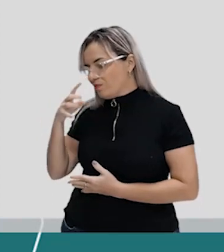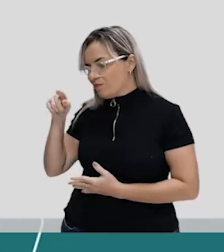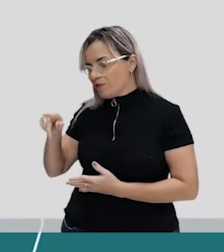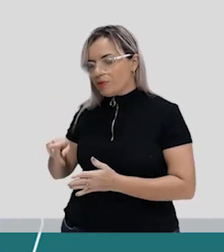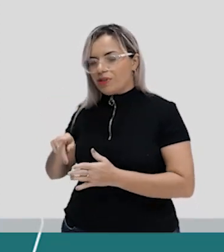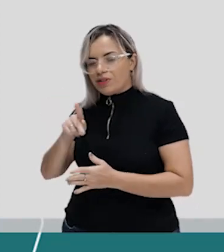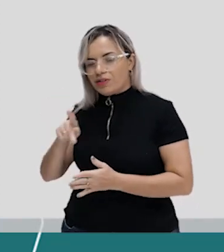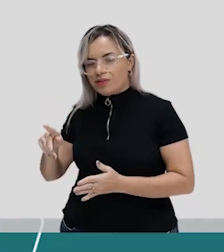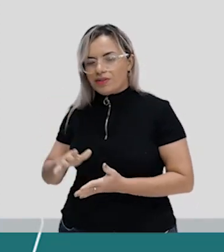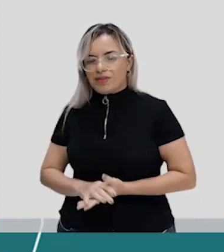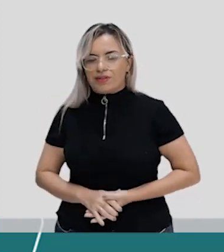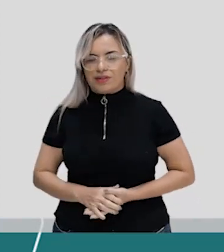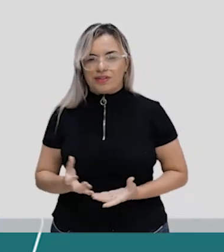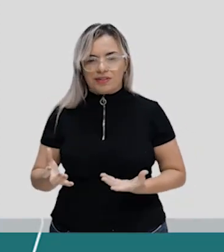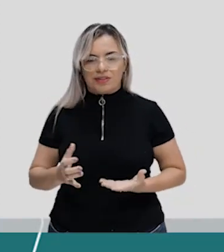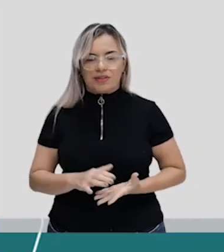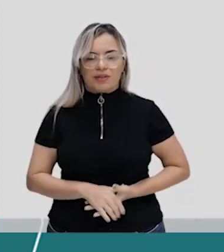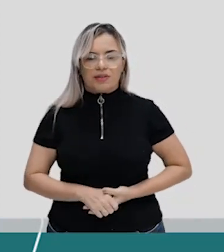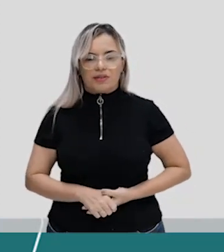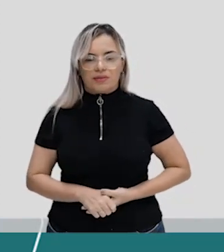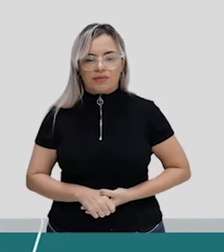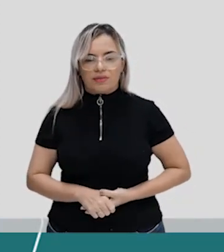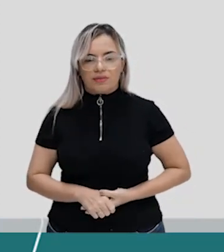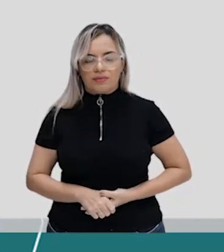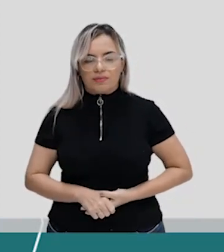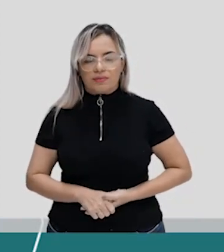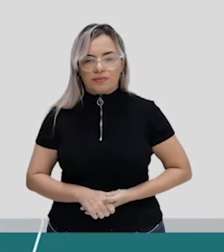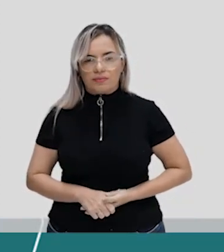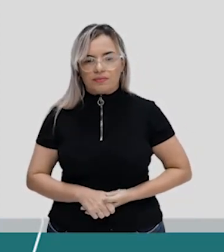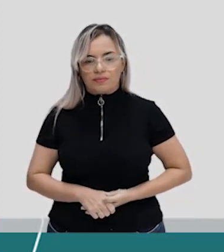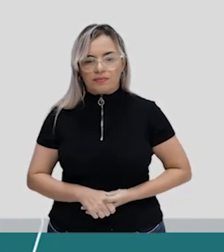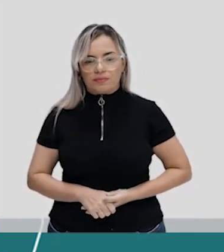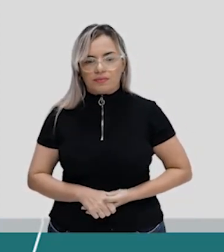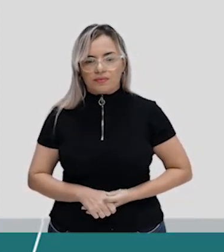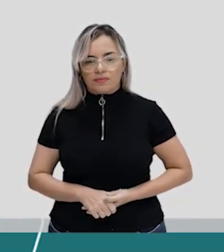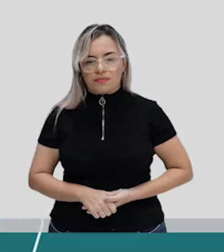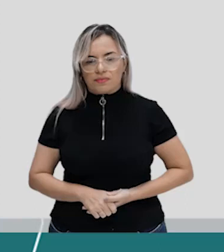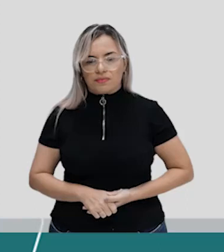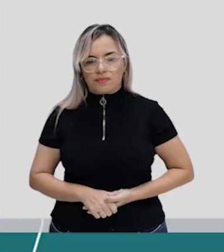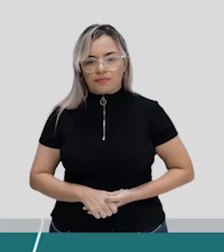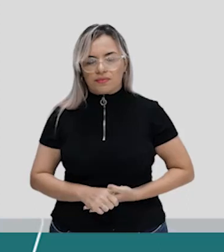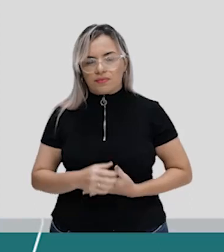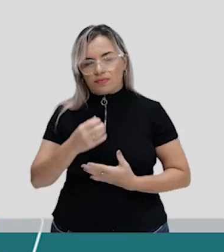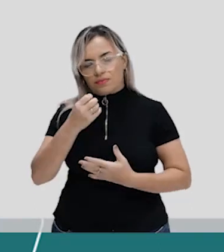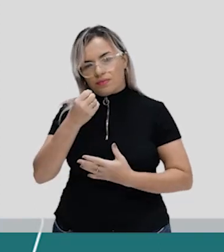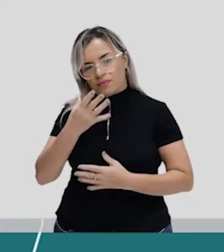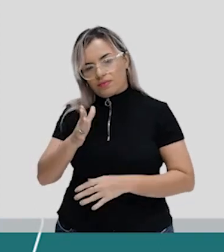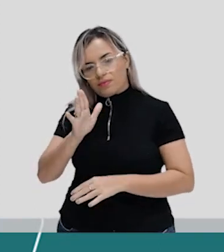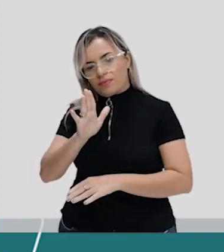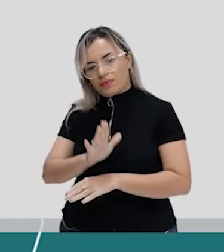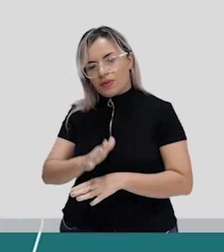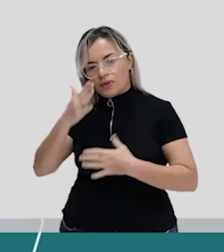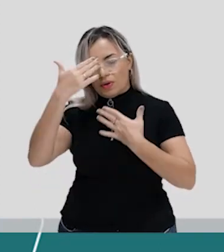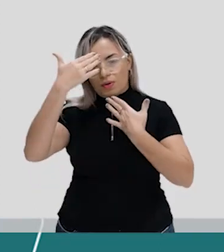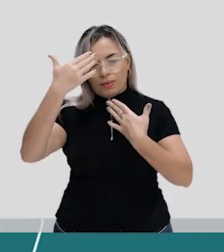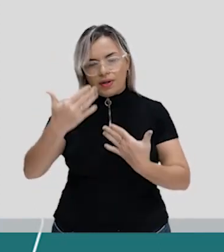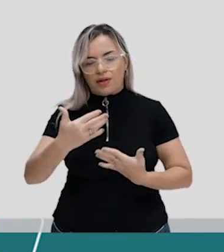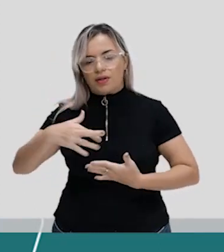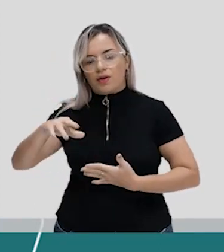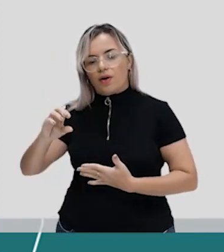dizendo. Buenas tardes, gracias, Ronaldo. Então, aí a gente agradece, né? Boa tarde, obrigada,